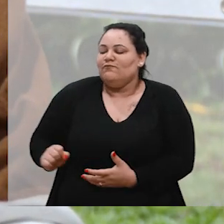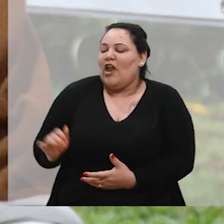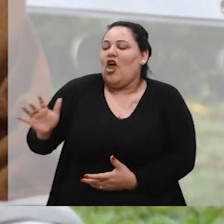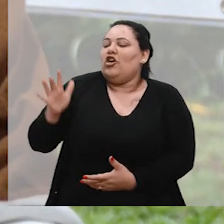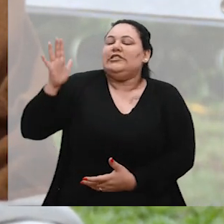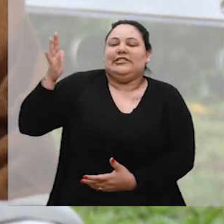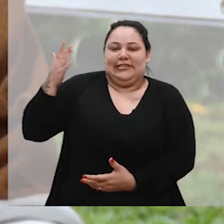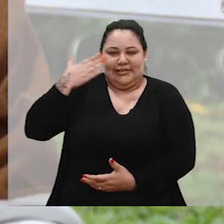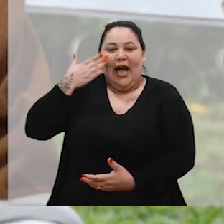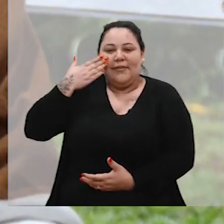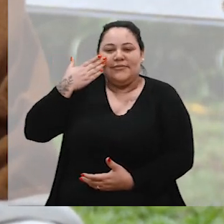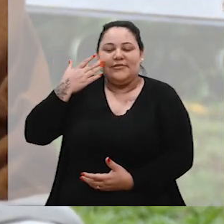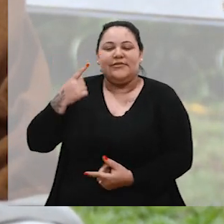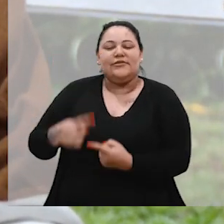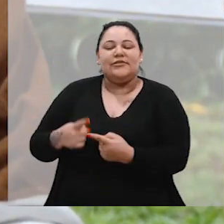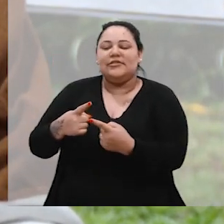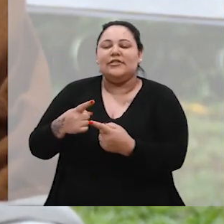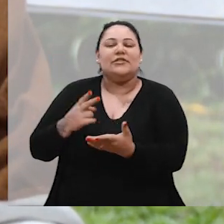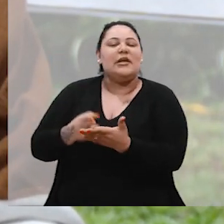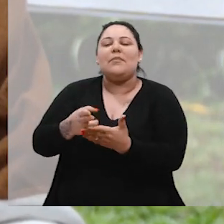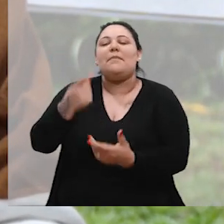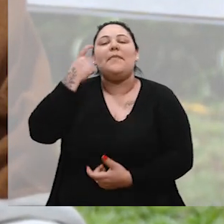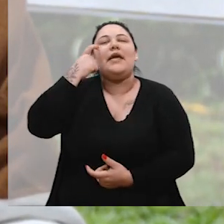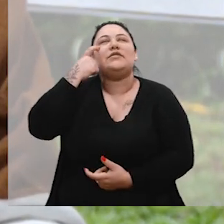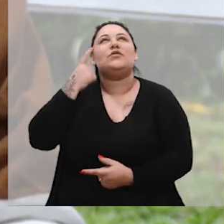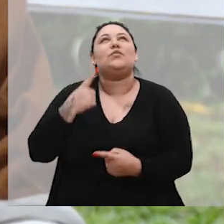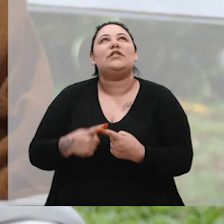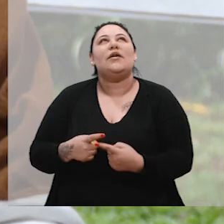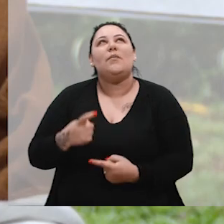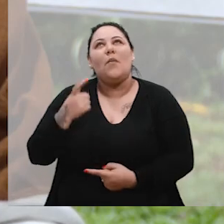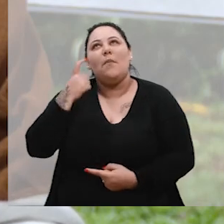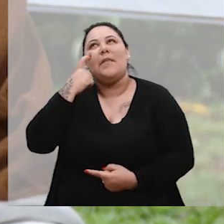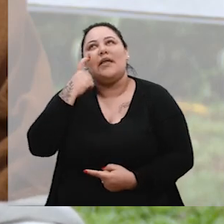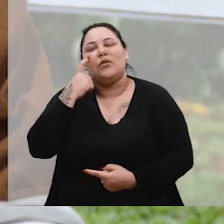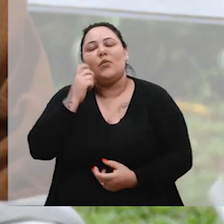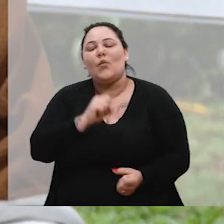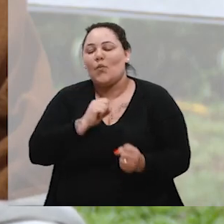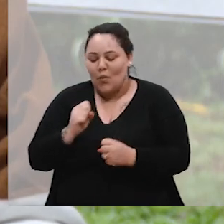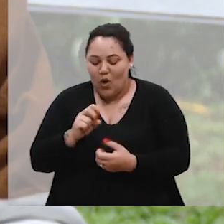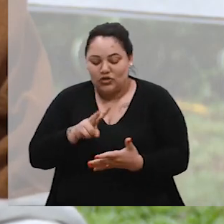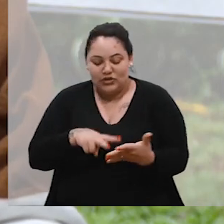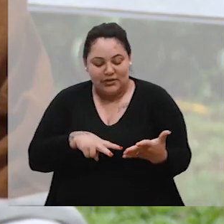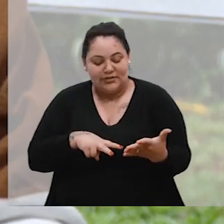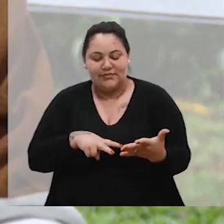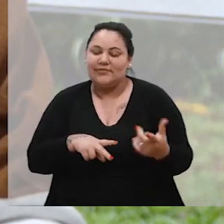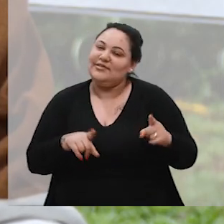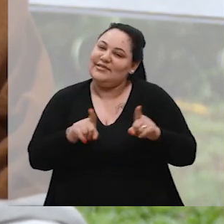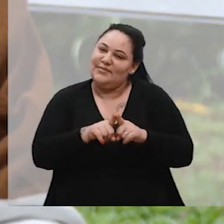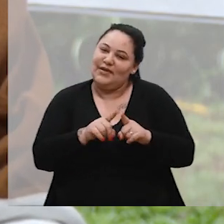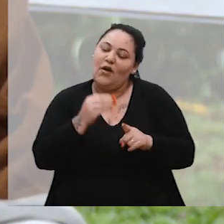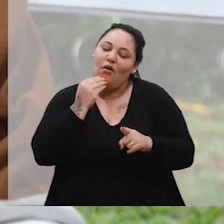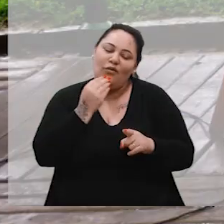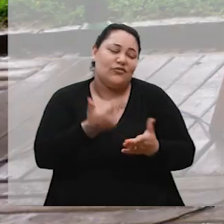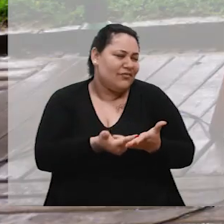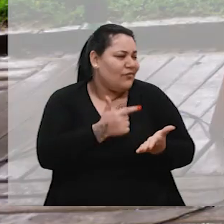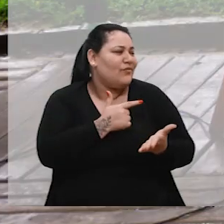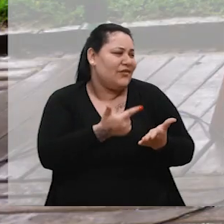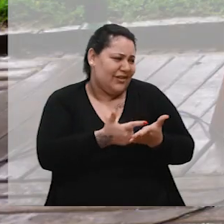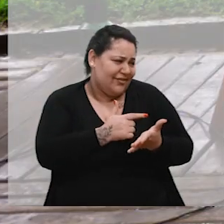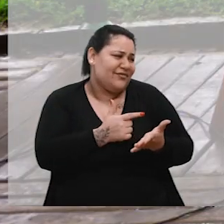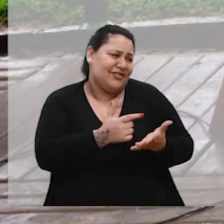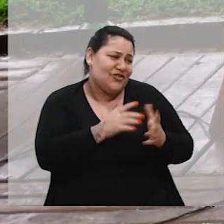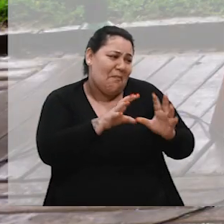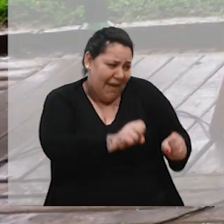que todo o momento é o momento da leitura e sim, de preferência, o livro físico, Lisana. Eu também penso